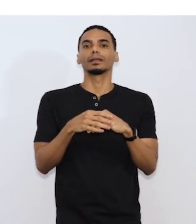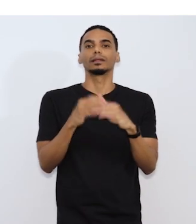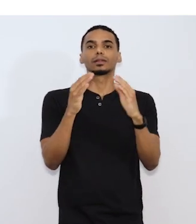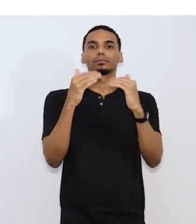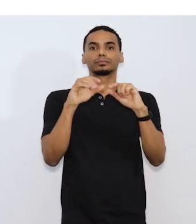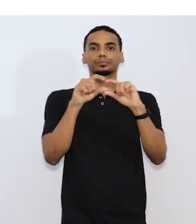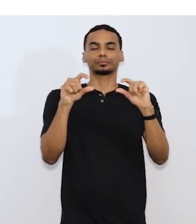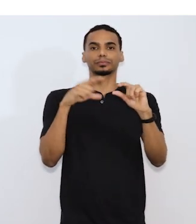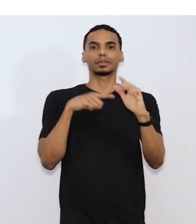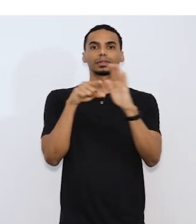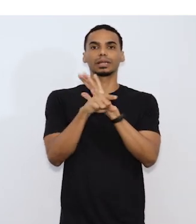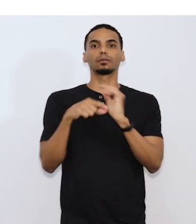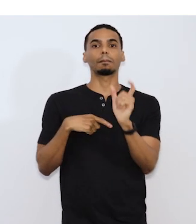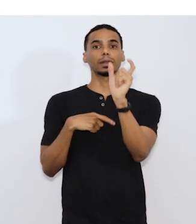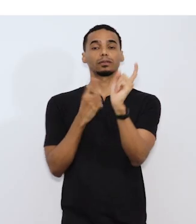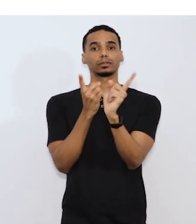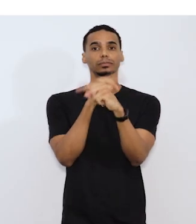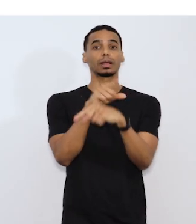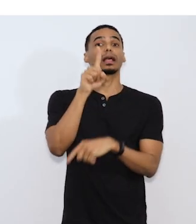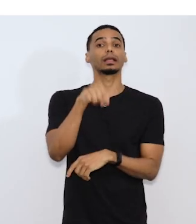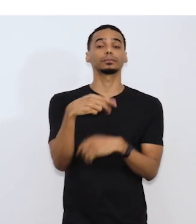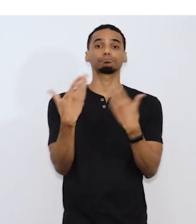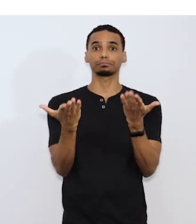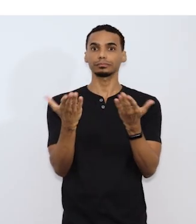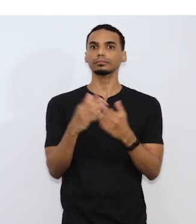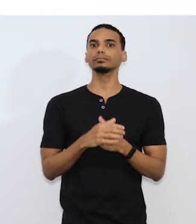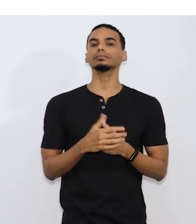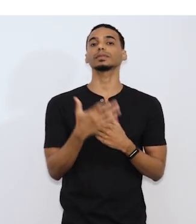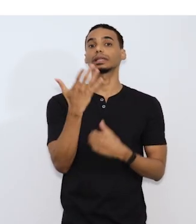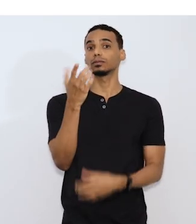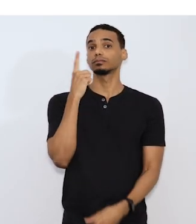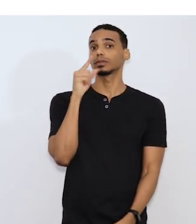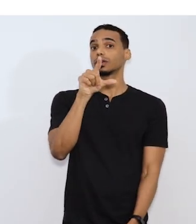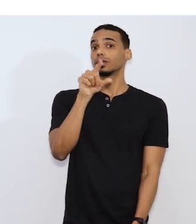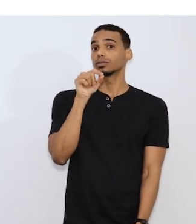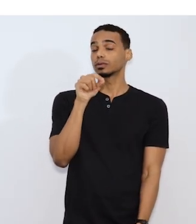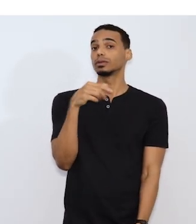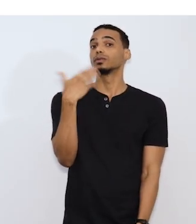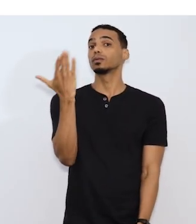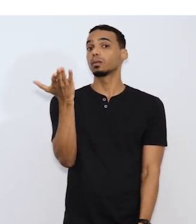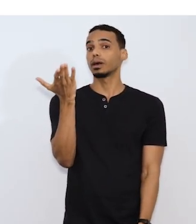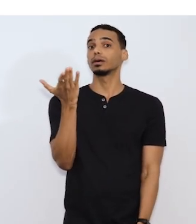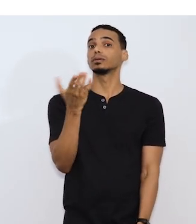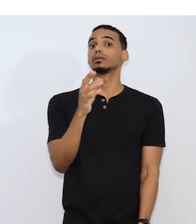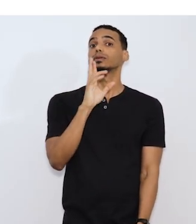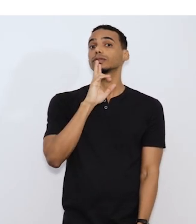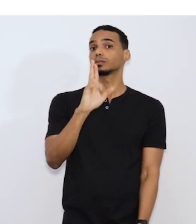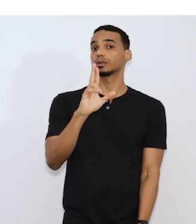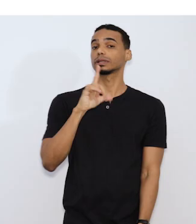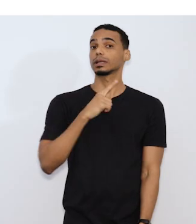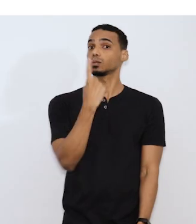uma palavra com ideia de oposição Nós precisamos assinalar qual é o trecho que traz